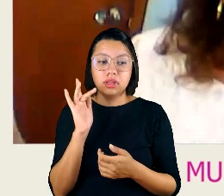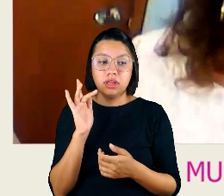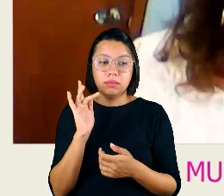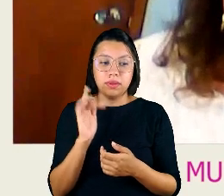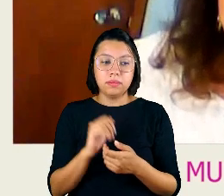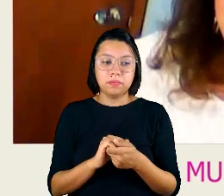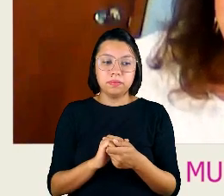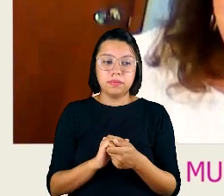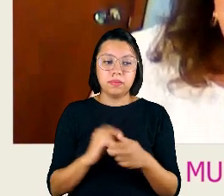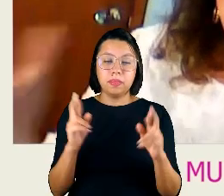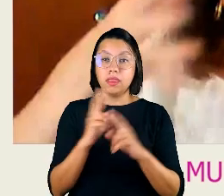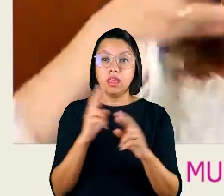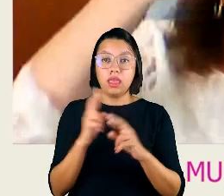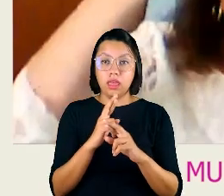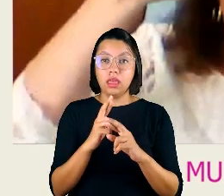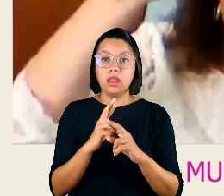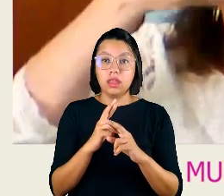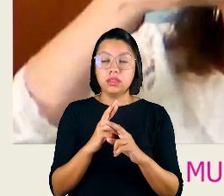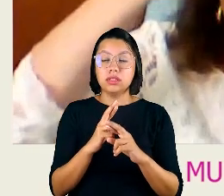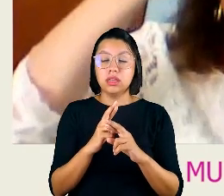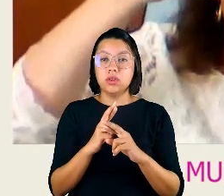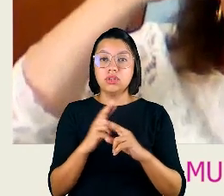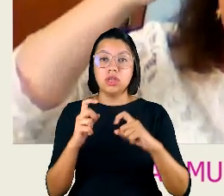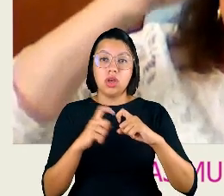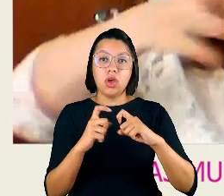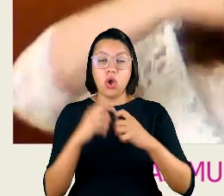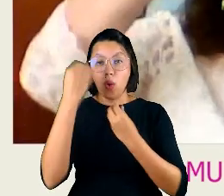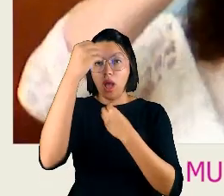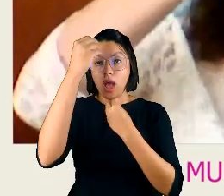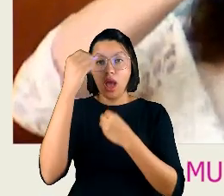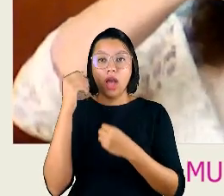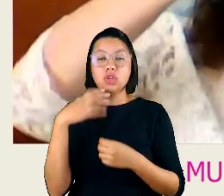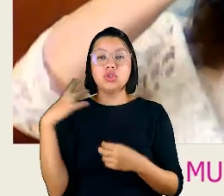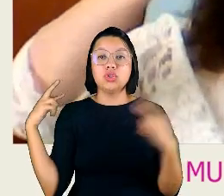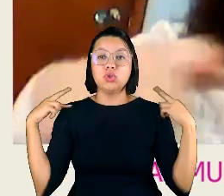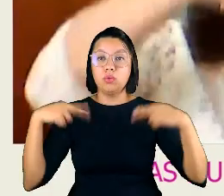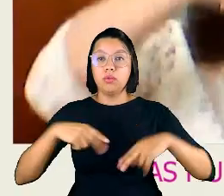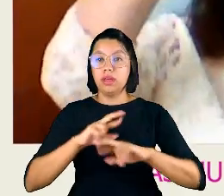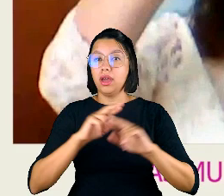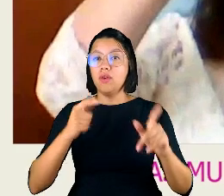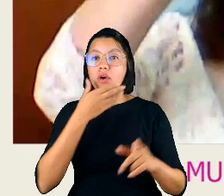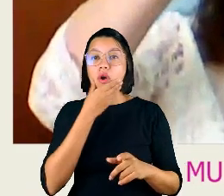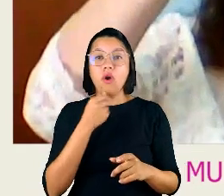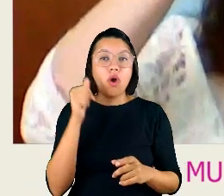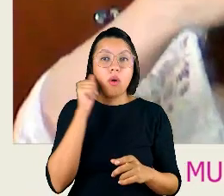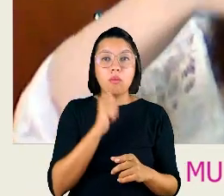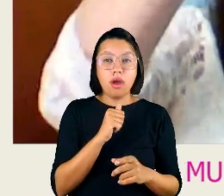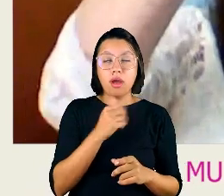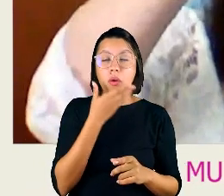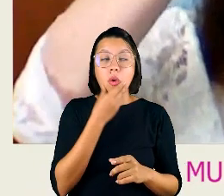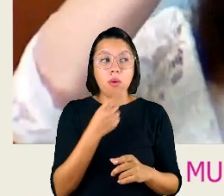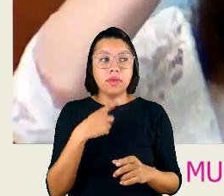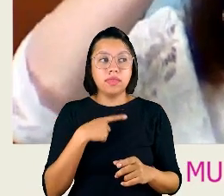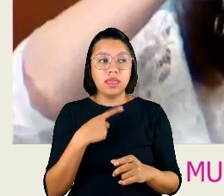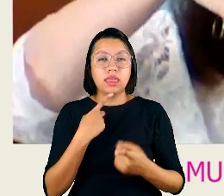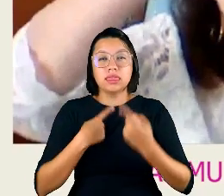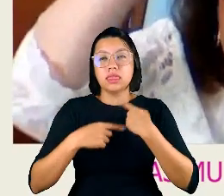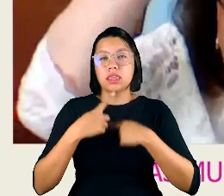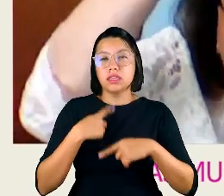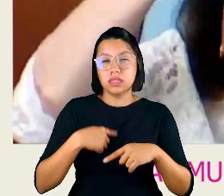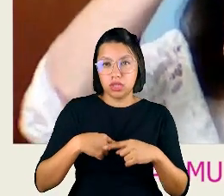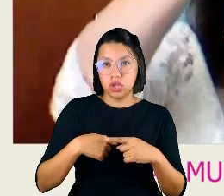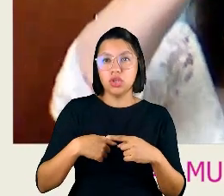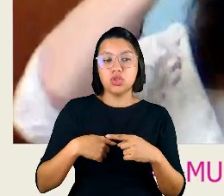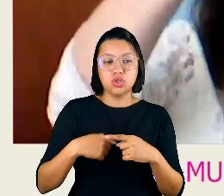de homens e mulheres. Então, o homem ele tem o desejo, ele tem a excitação, tem o orgasmo,